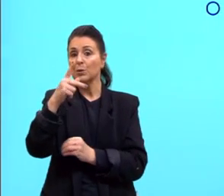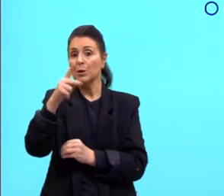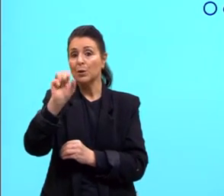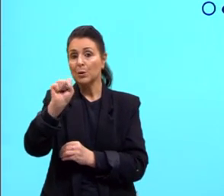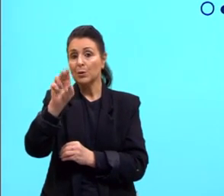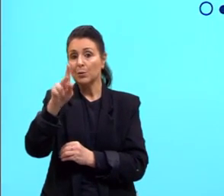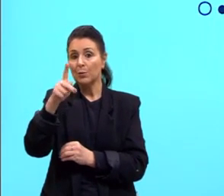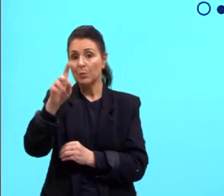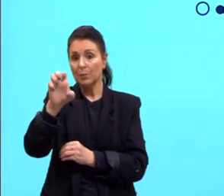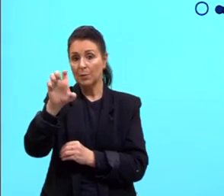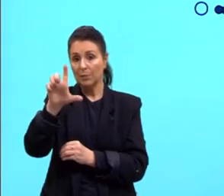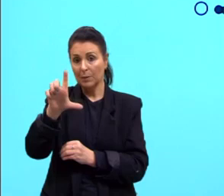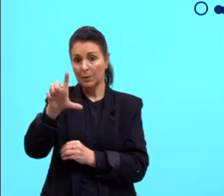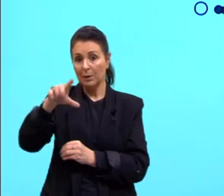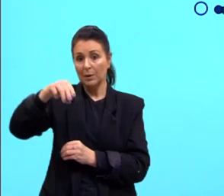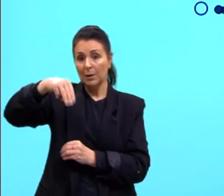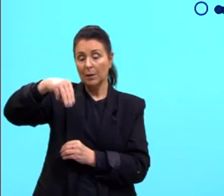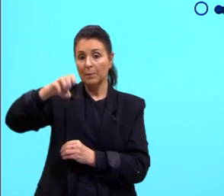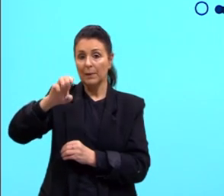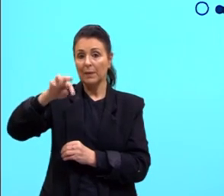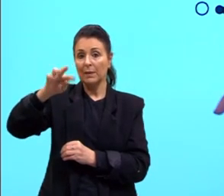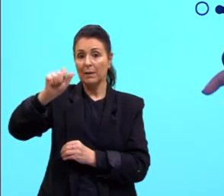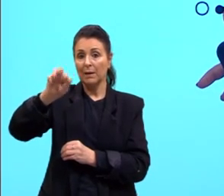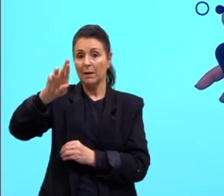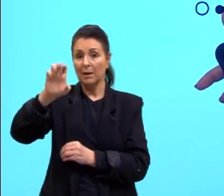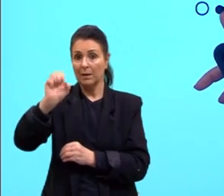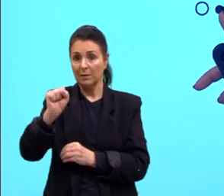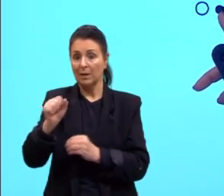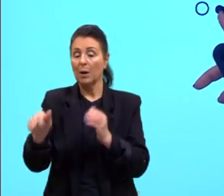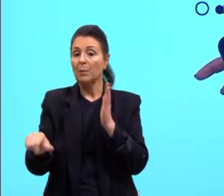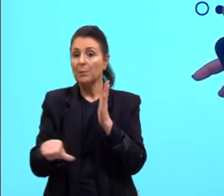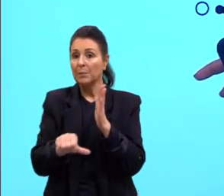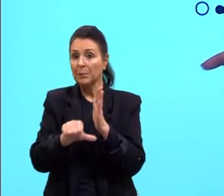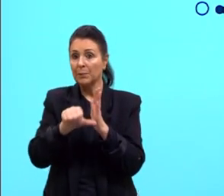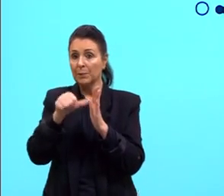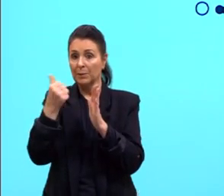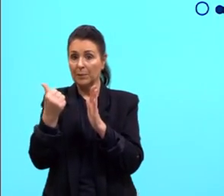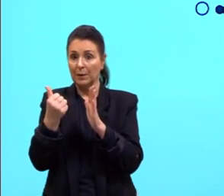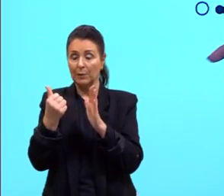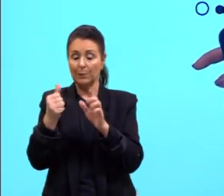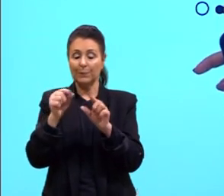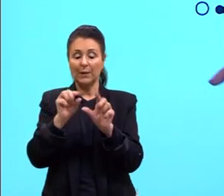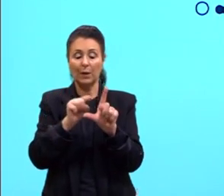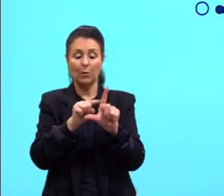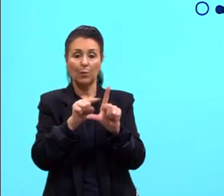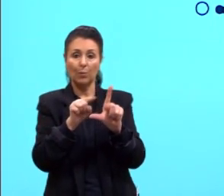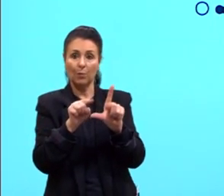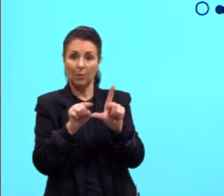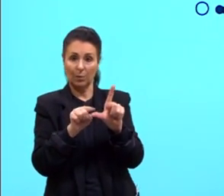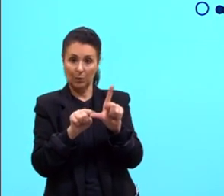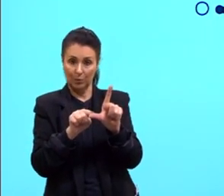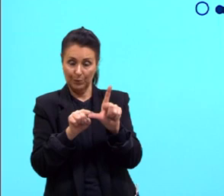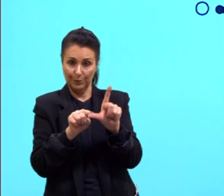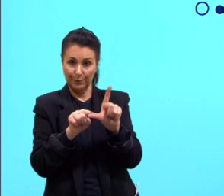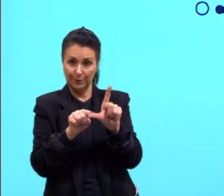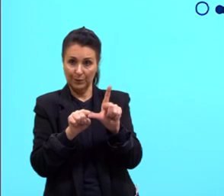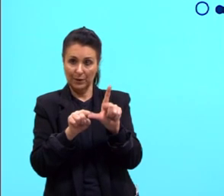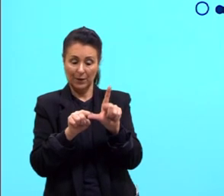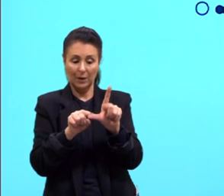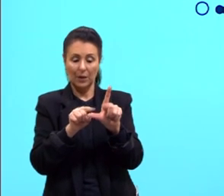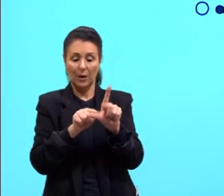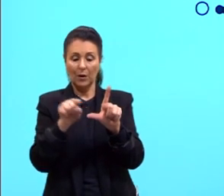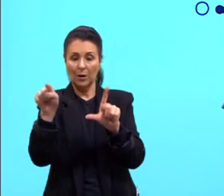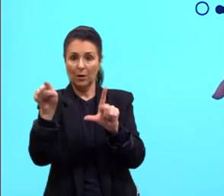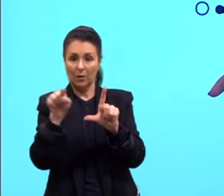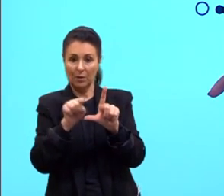coisa O quê que são ângulos adjacentes tá nós temos aqui então o ângulo que é formado ali pelo encontro de